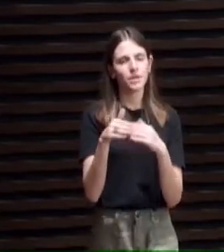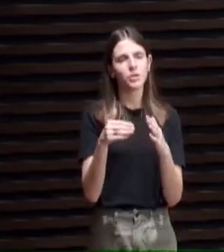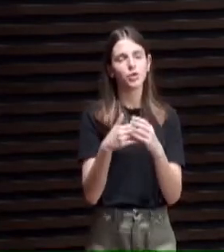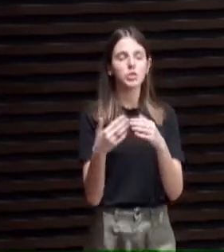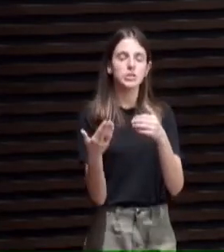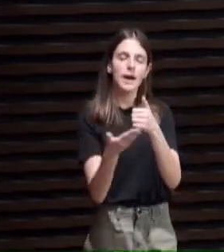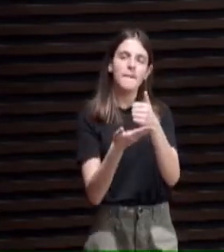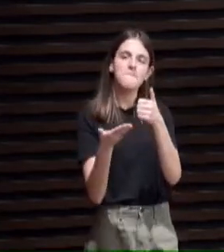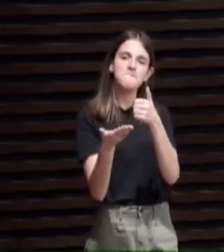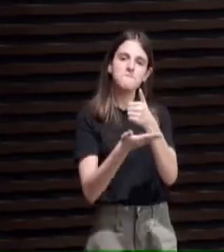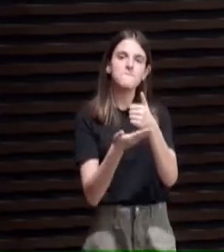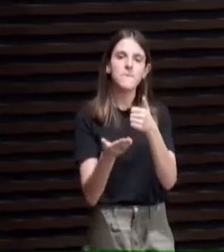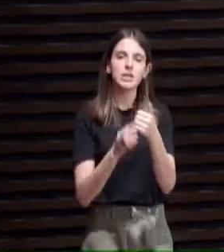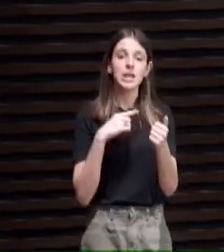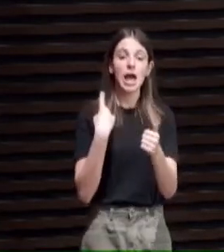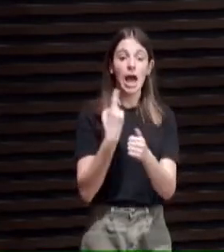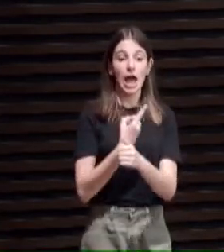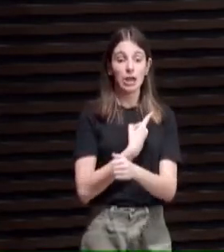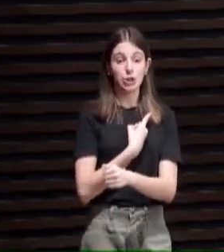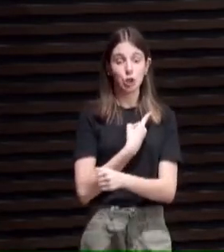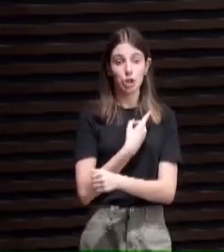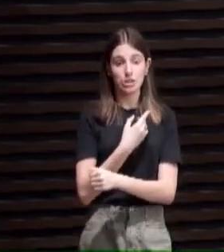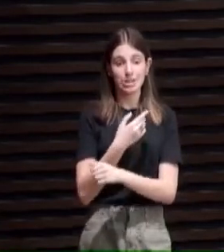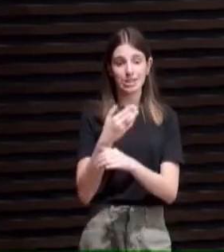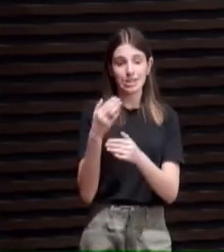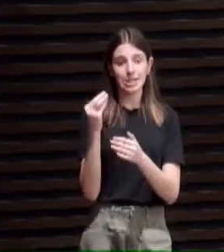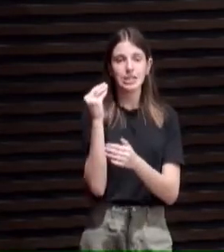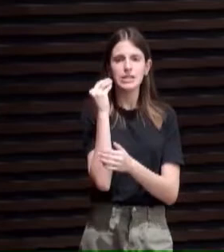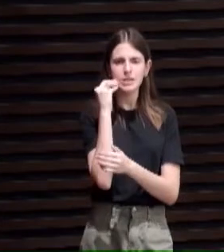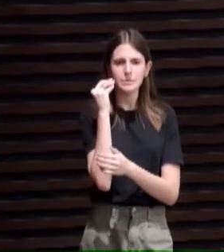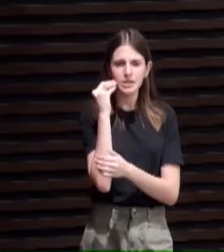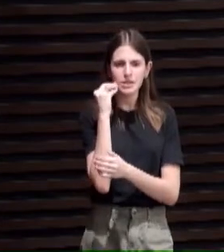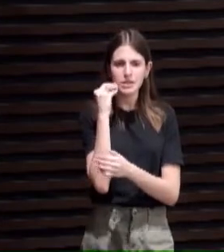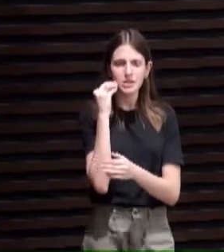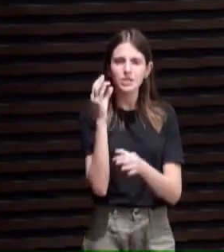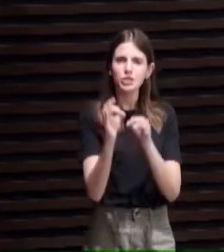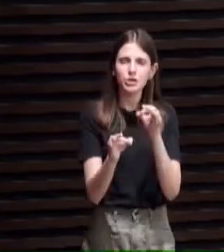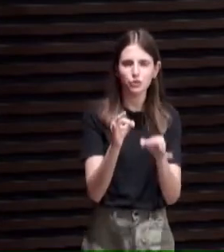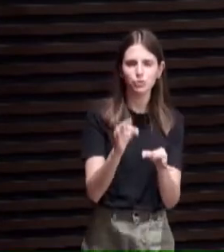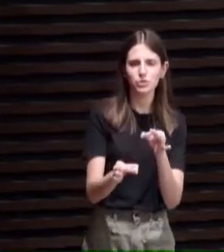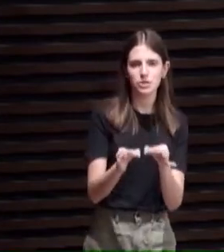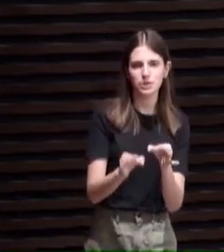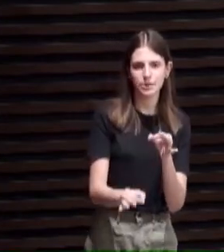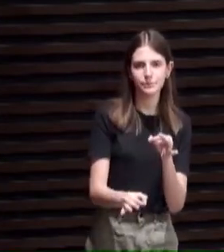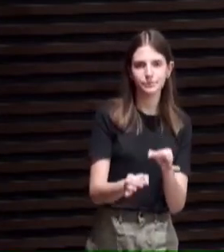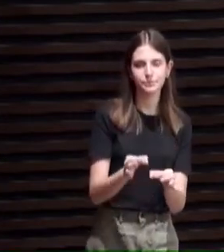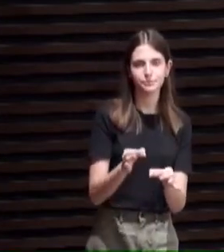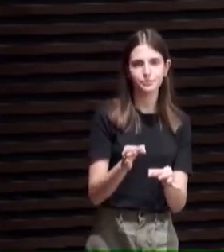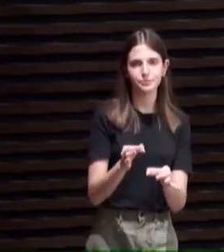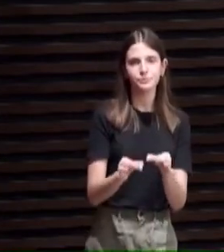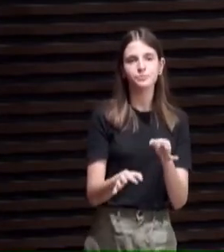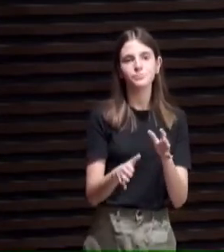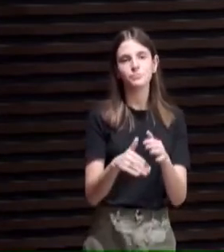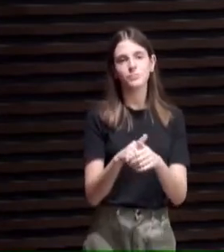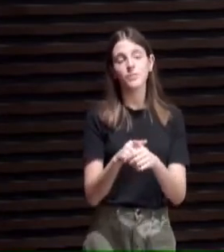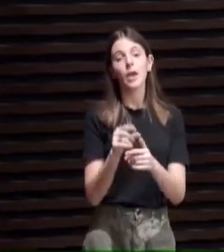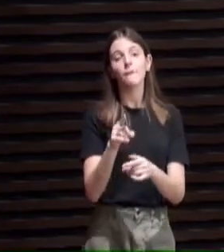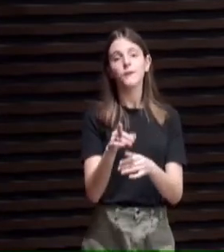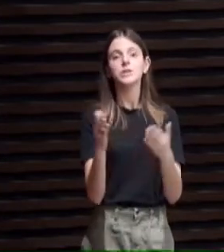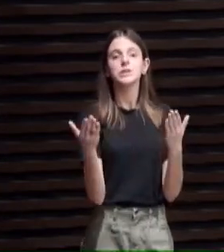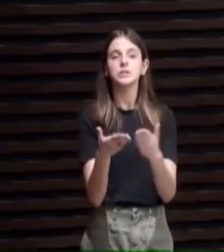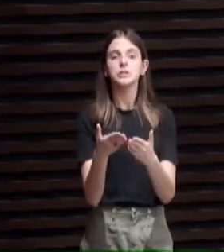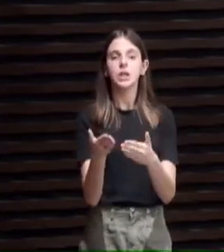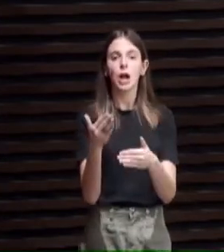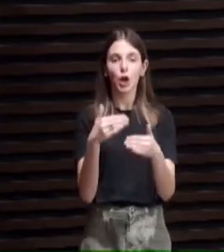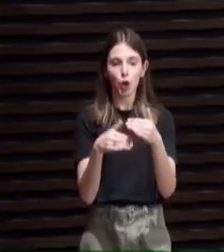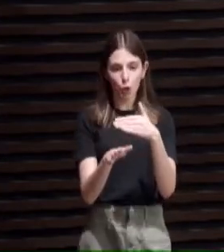as nossas tentativas de justificar Deus. É porque uma teodiceia só existe porque você já colocou Deus no tribunal e ele já está no banco